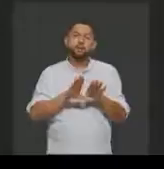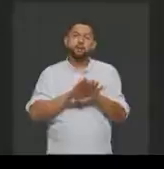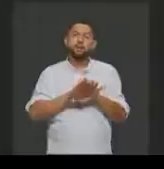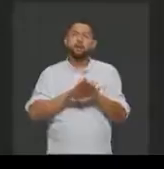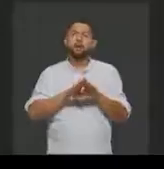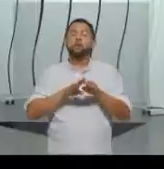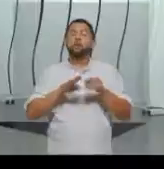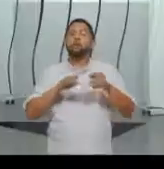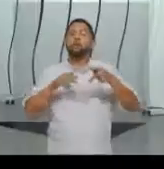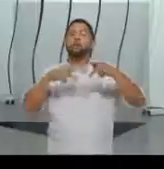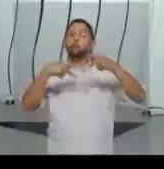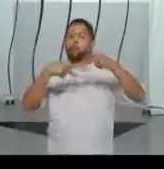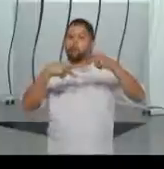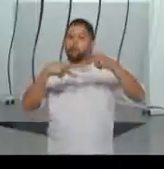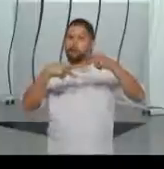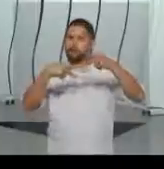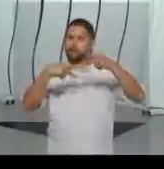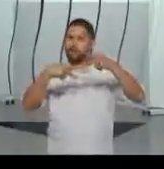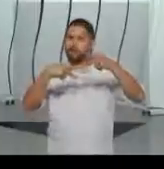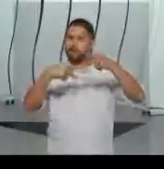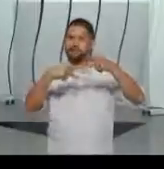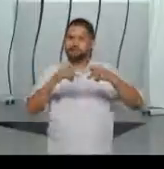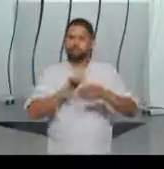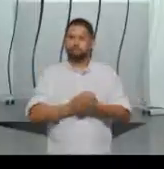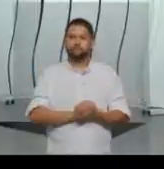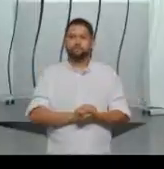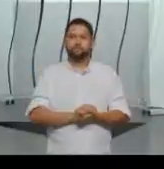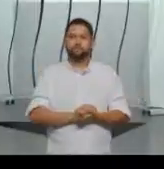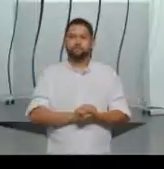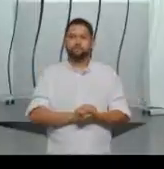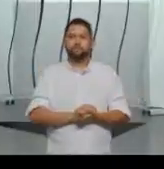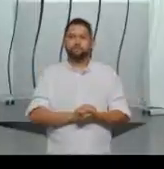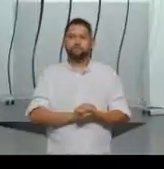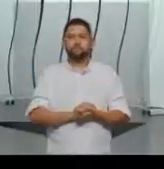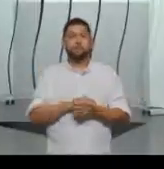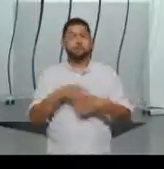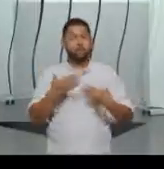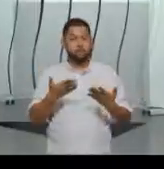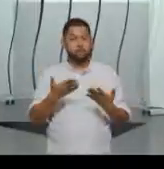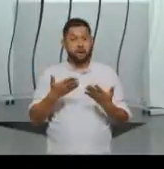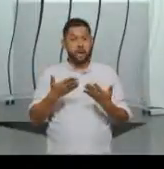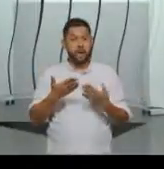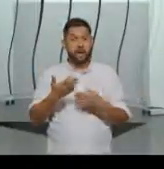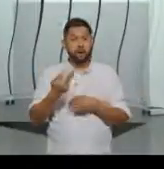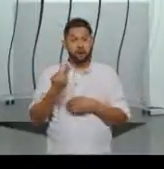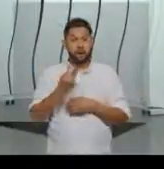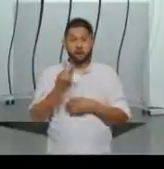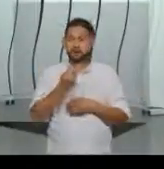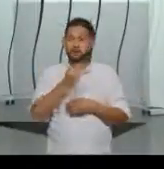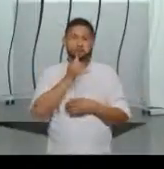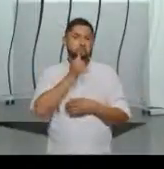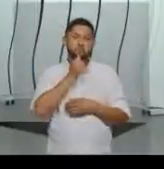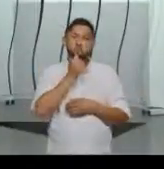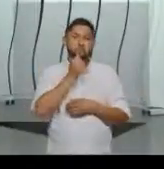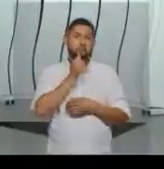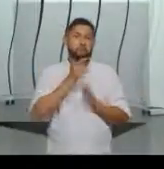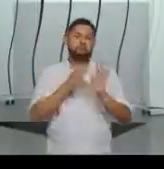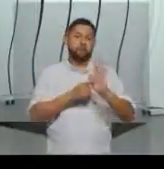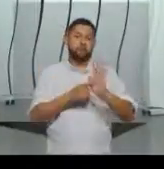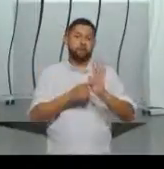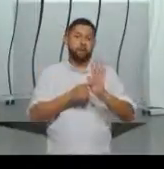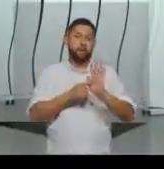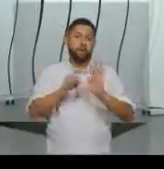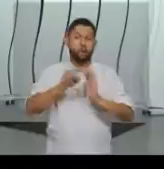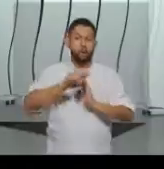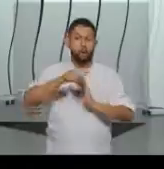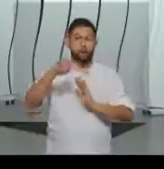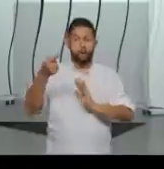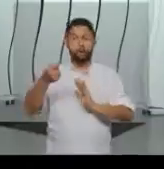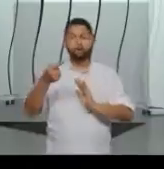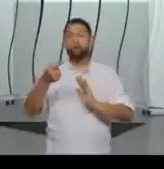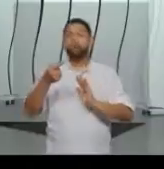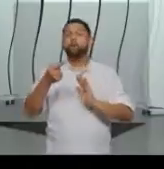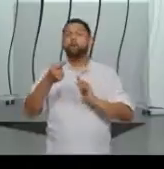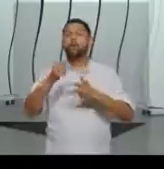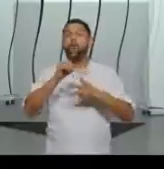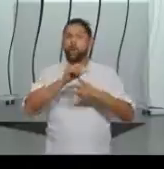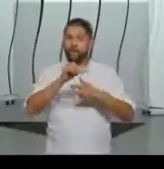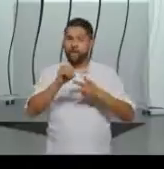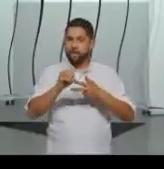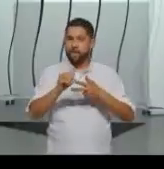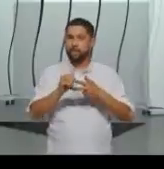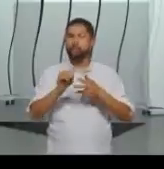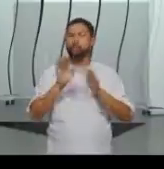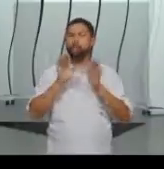lácteas. Então, aqui, gente, é o único assunto que nós ainda não trabalhamos. Nós vamos trabalhar isso num próximo Enem, onde nós vamos